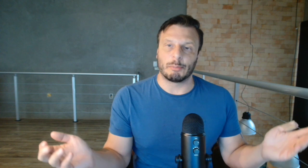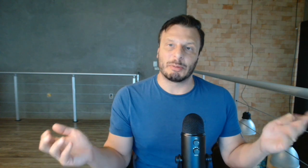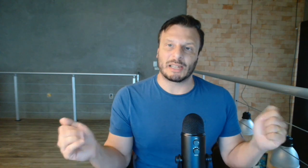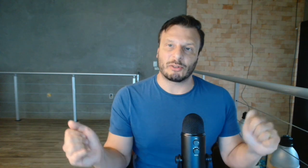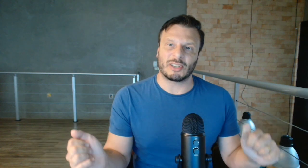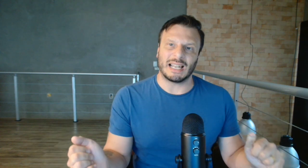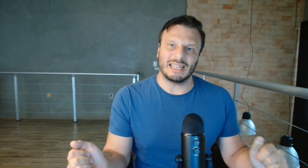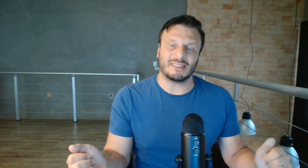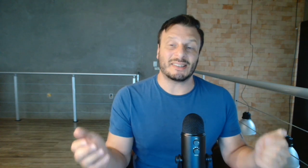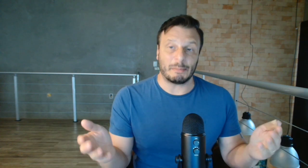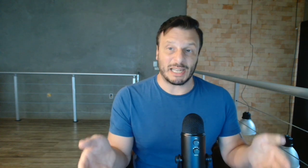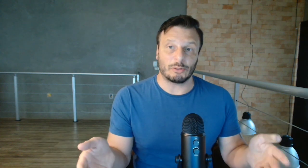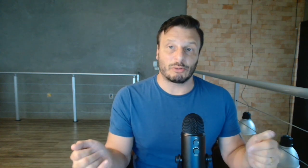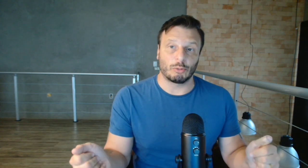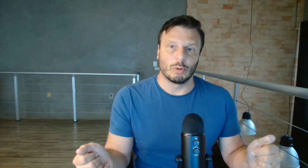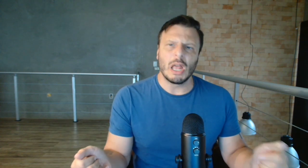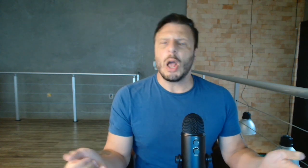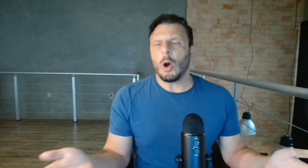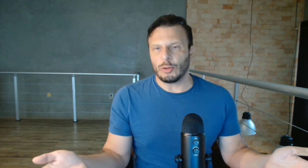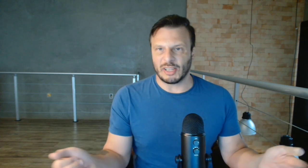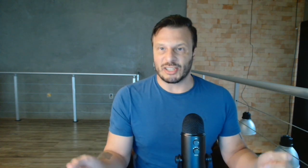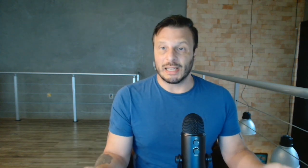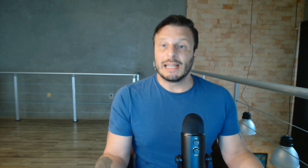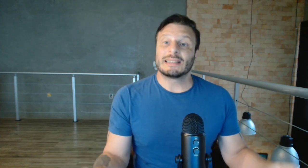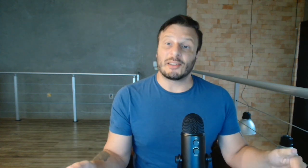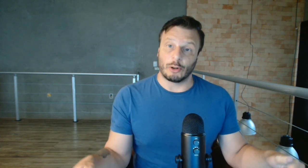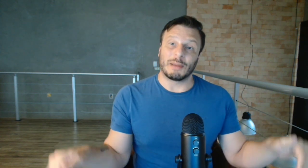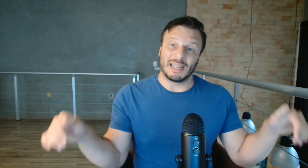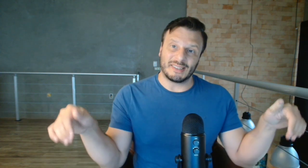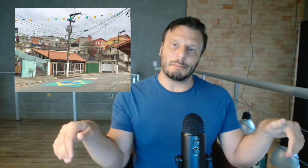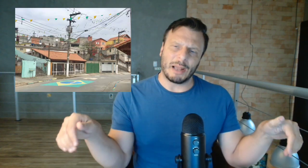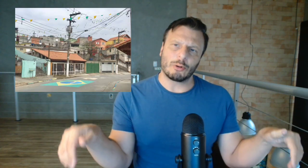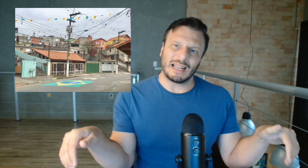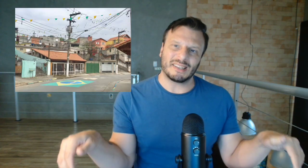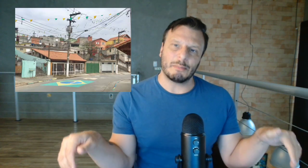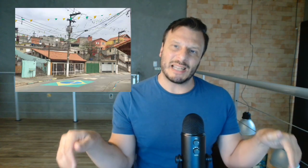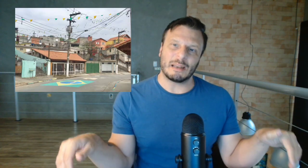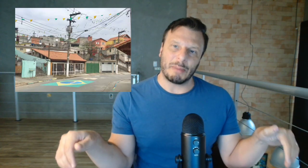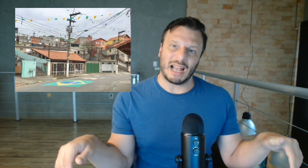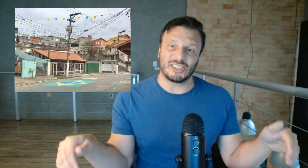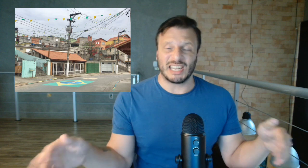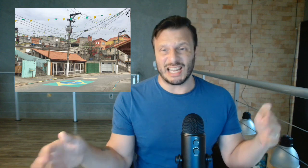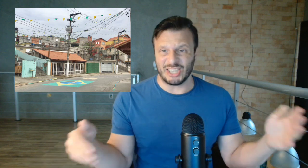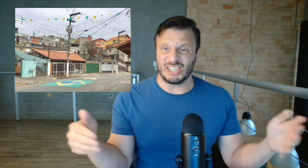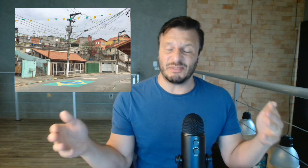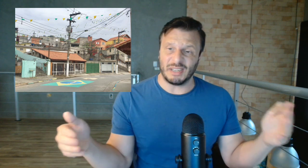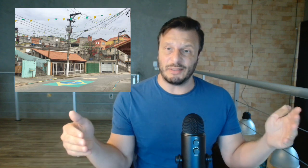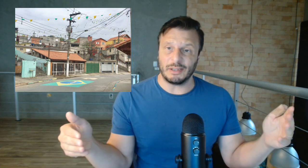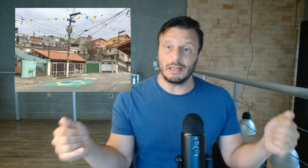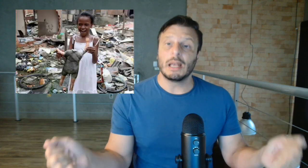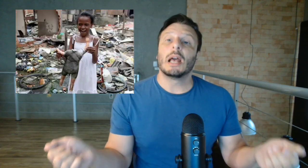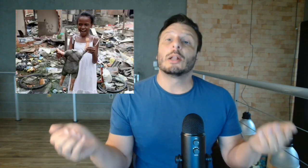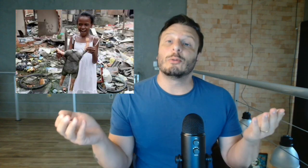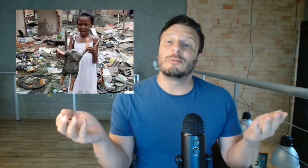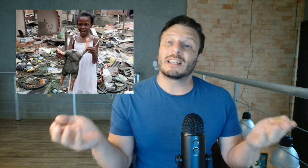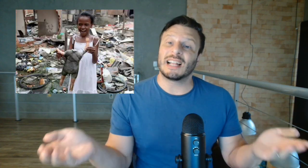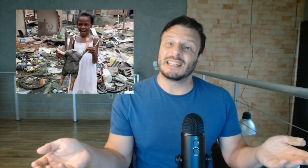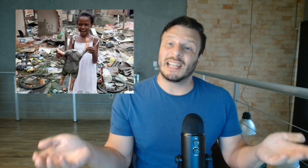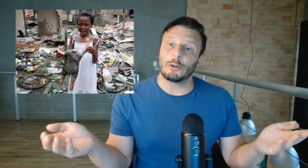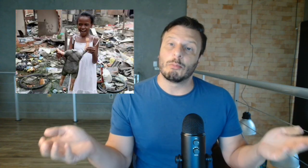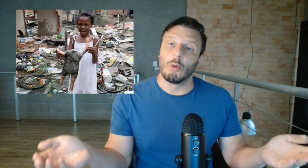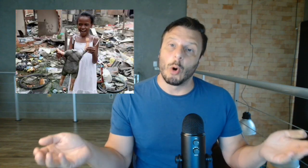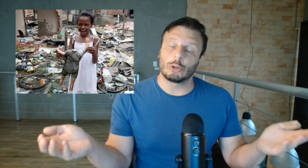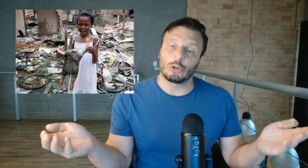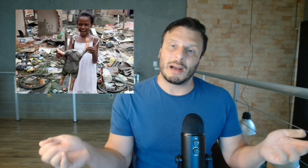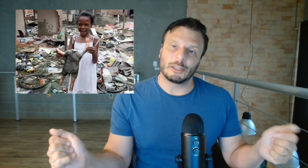das repúblicas socialistas na América do Sul. Ou seja, transformar esse bairro classe média baixa em que a gente vive num